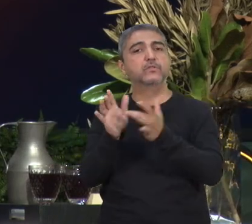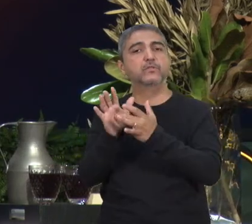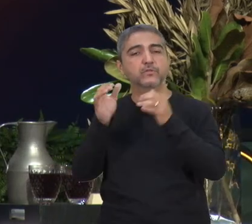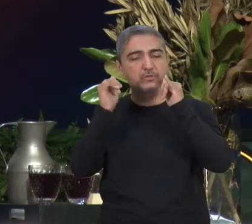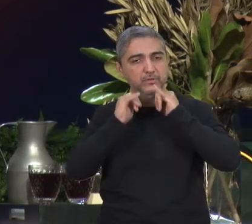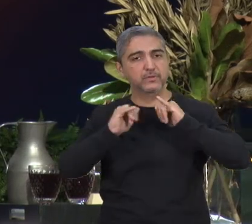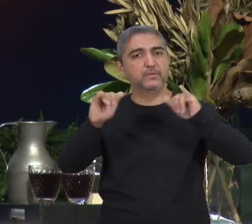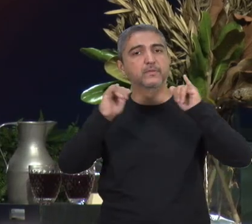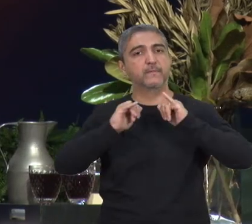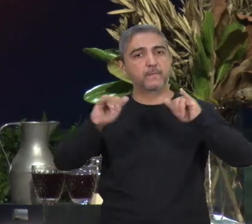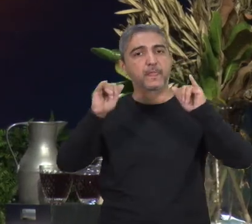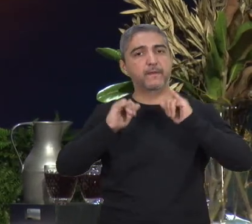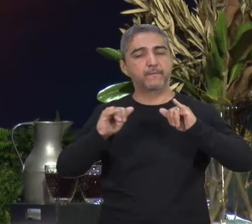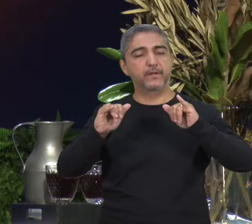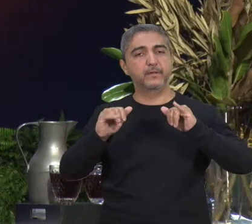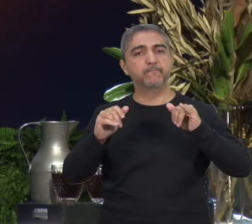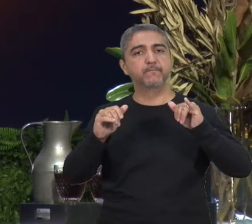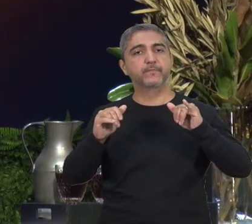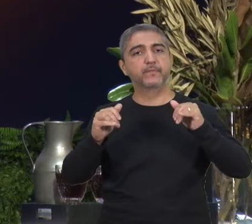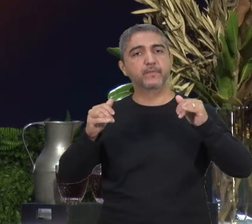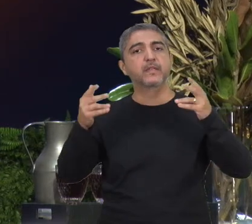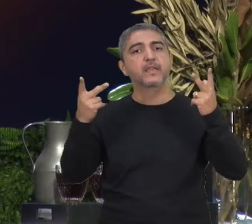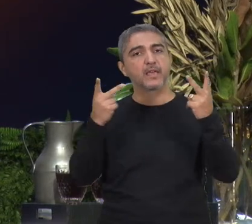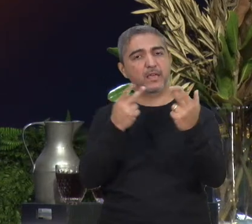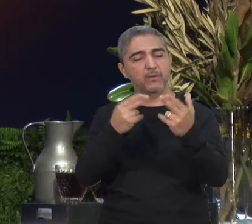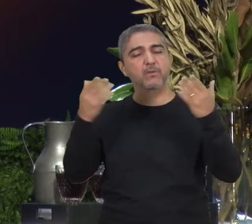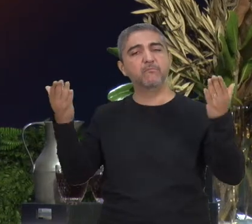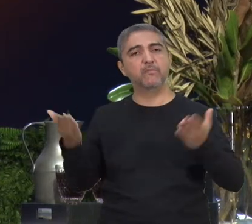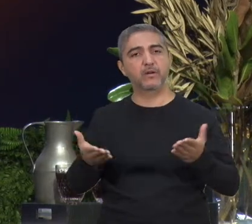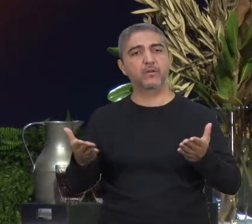se encaixa perfeitamente ao que nós acabamos de falar.